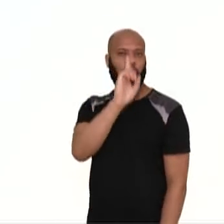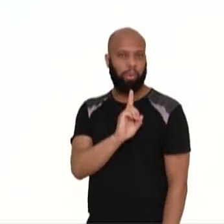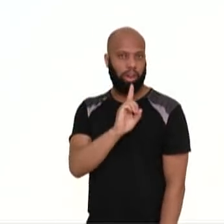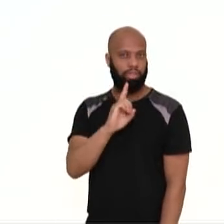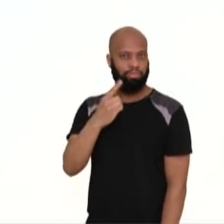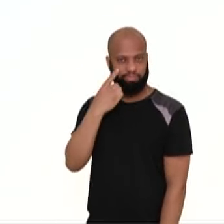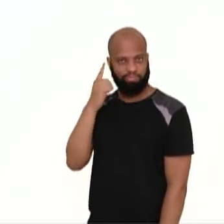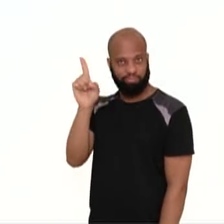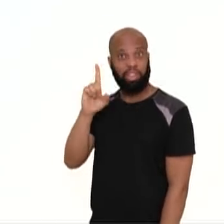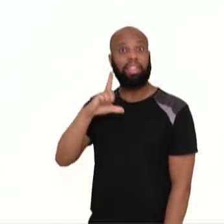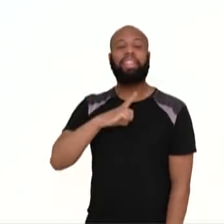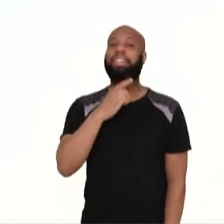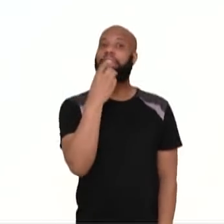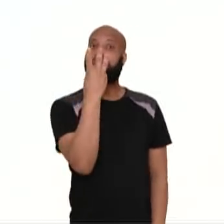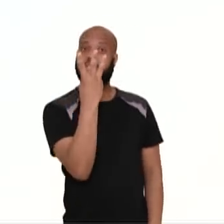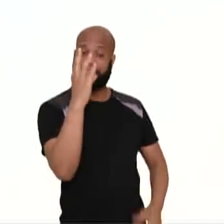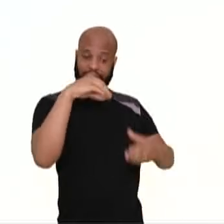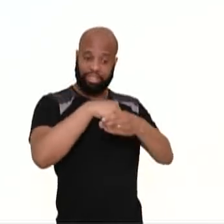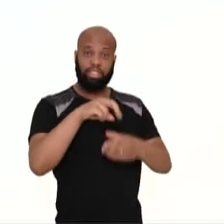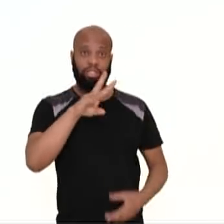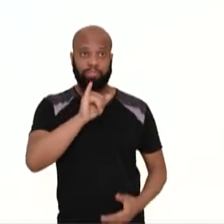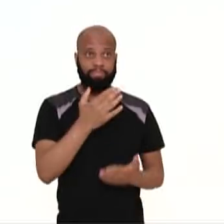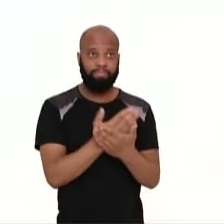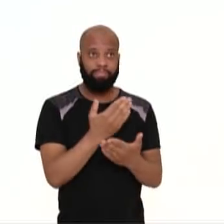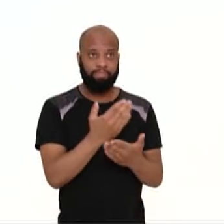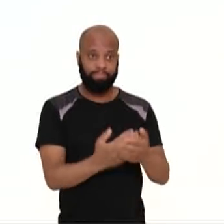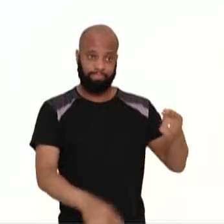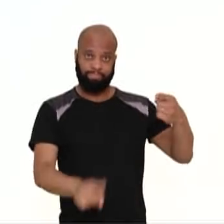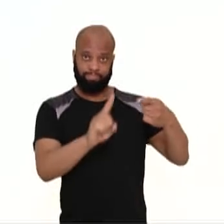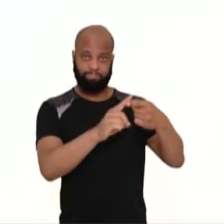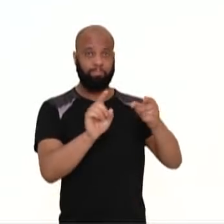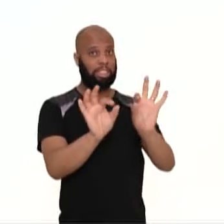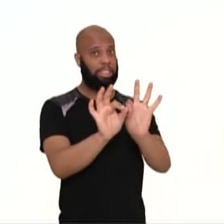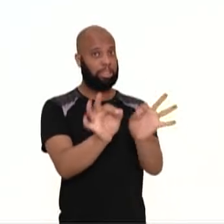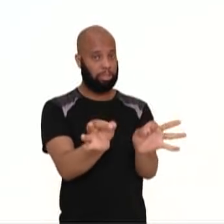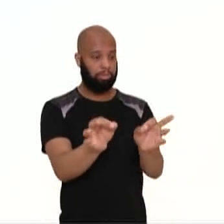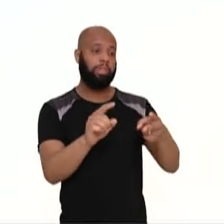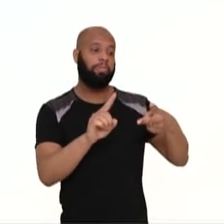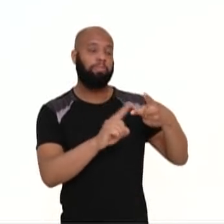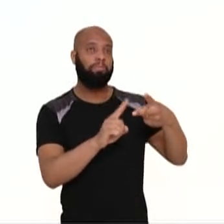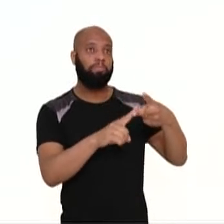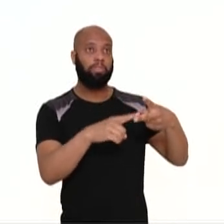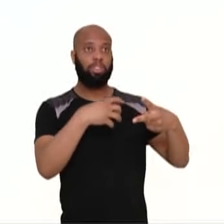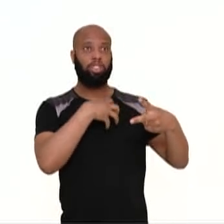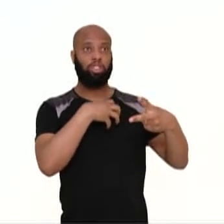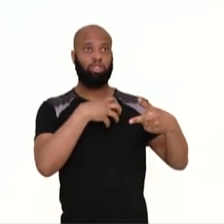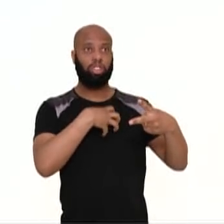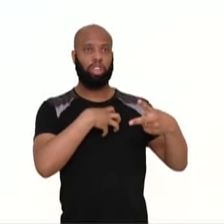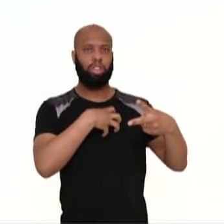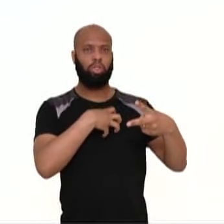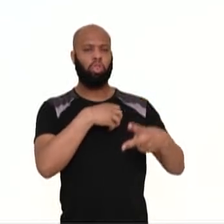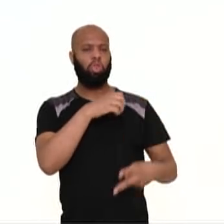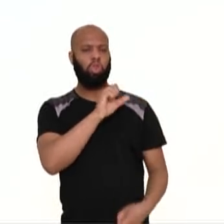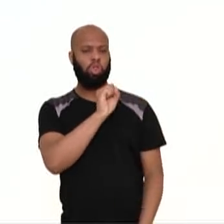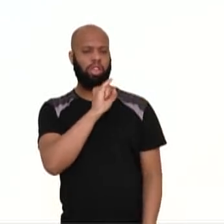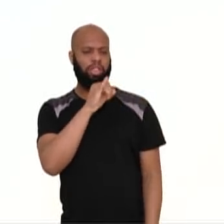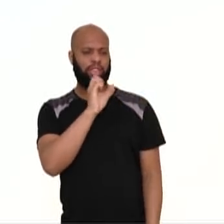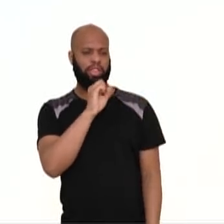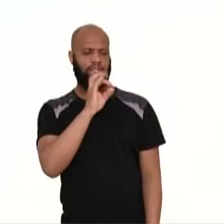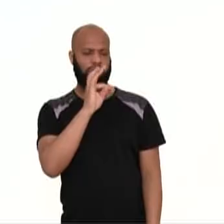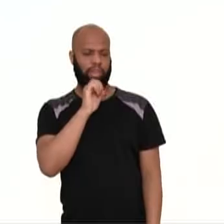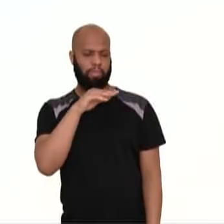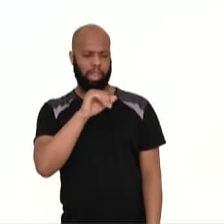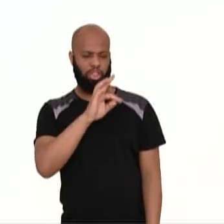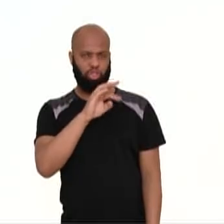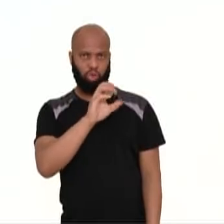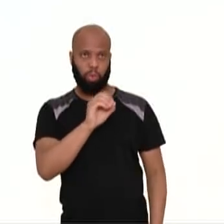3, ok? A amostragem casual simples, a amostragem sistemática